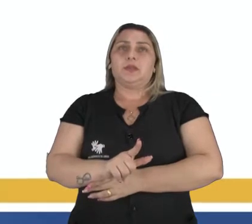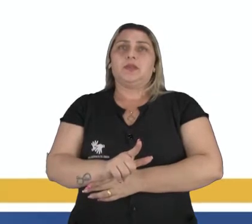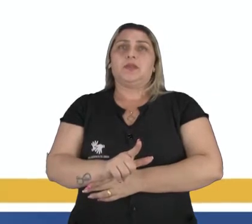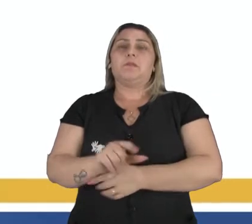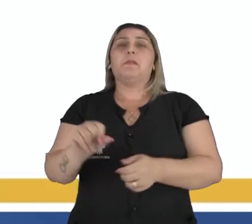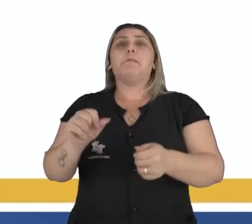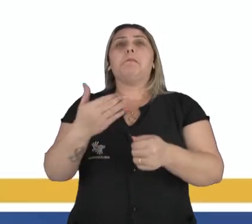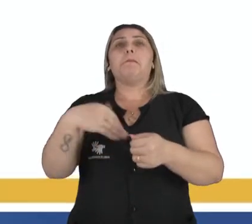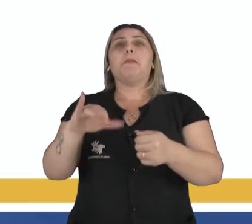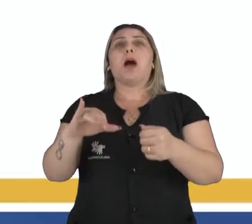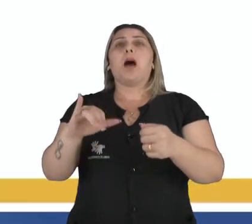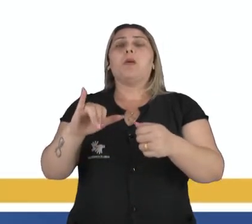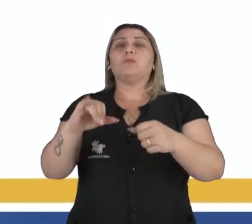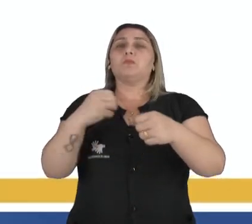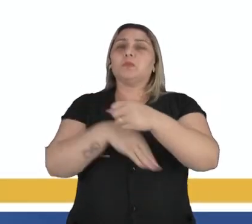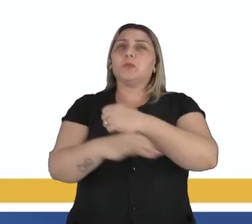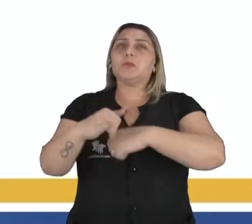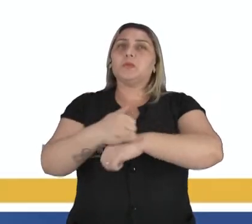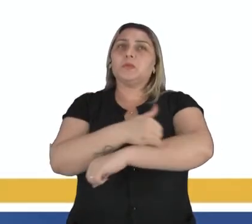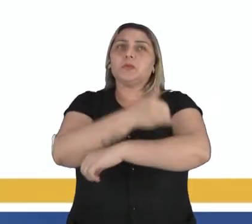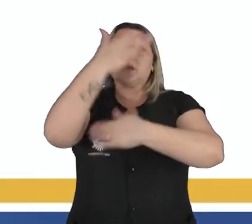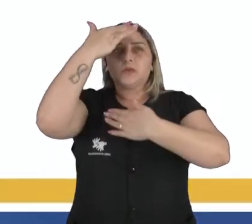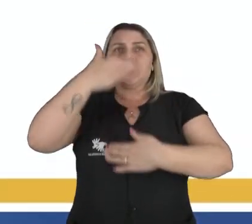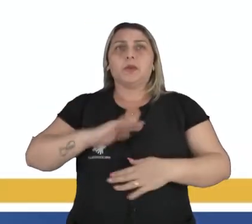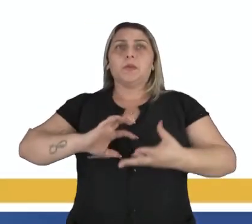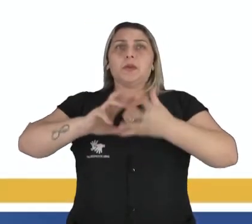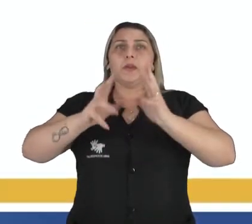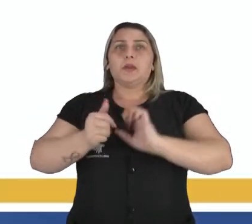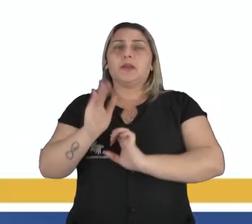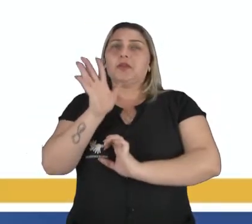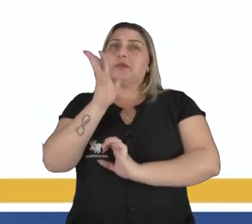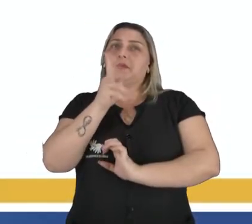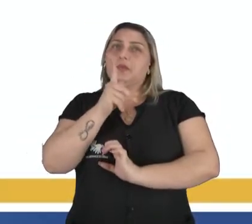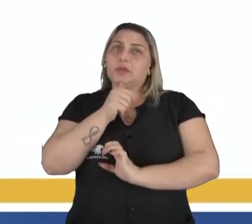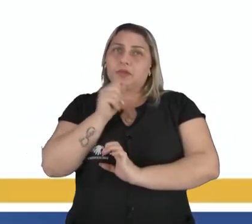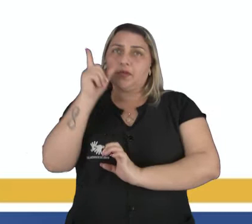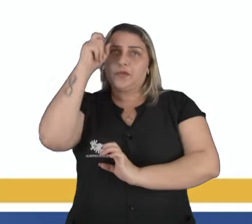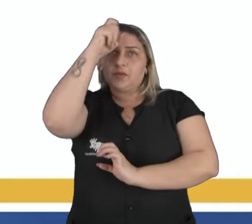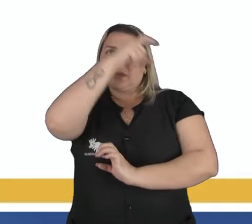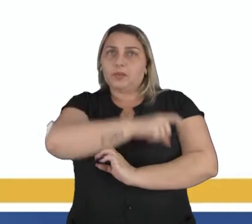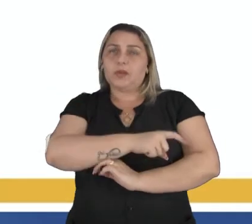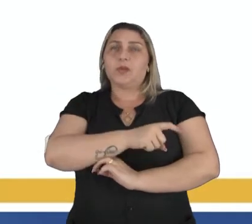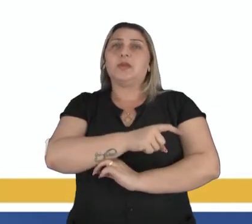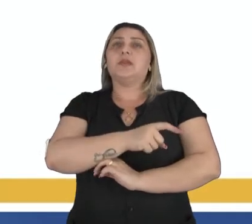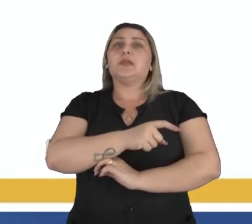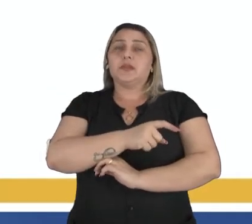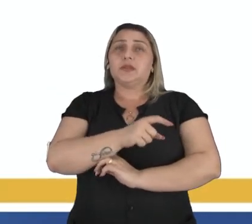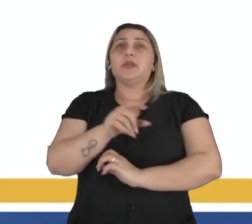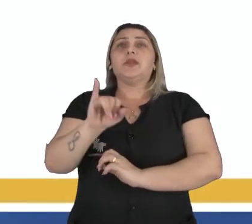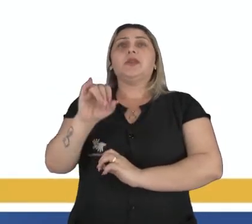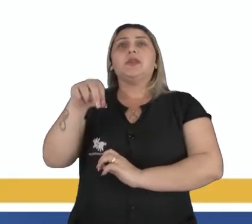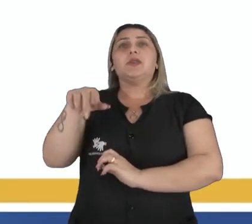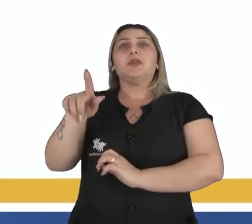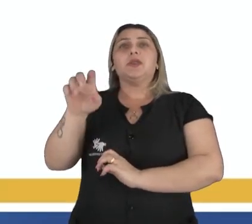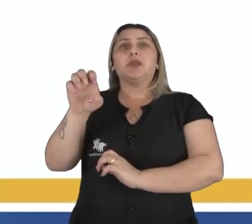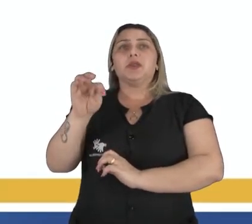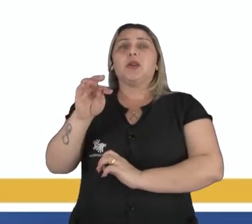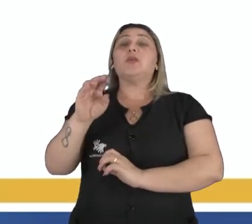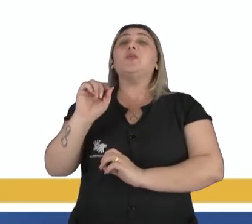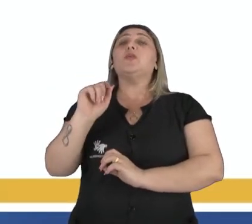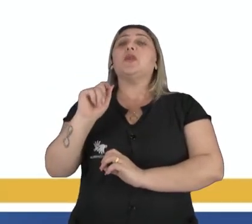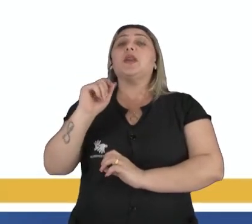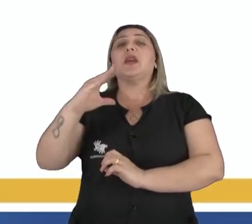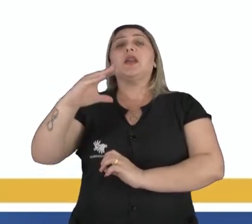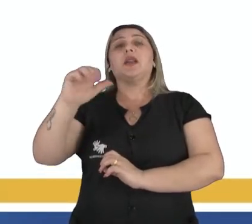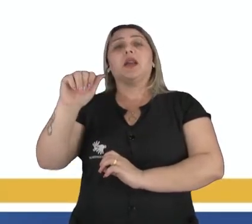a missão maior como de gordura corporal metabolismo lento e dificuldade para controlar injeção de